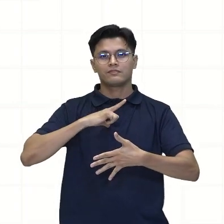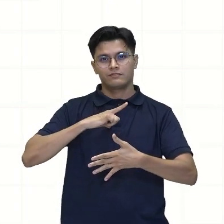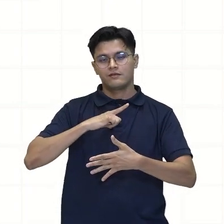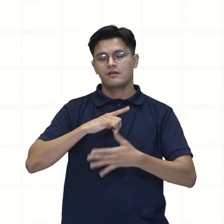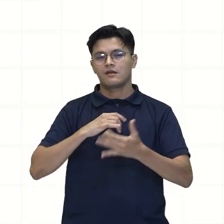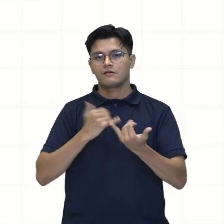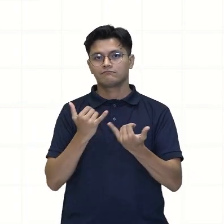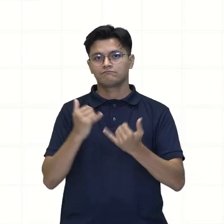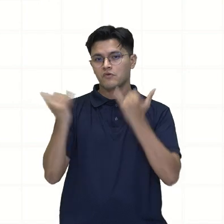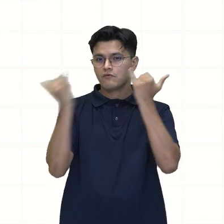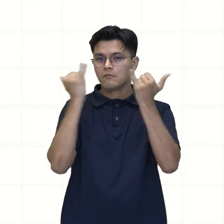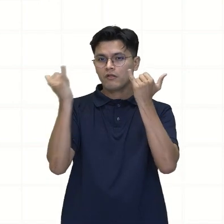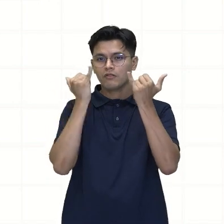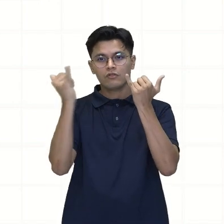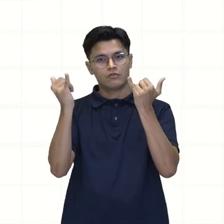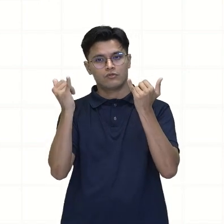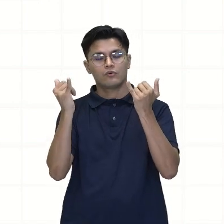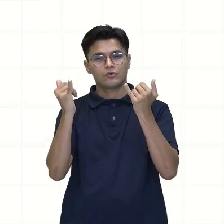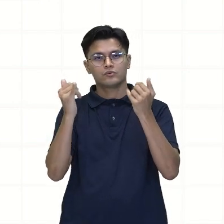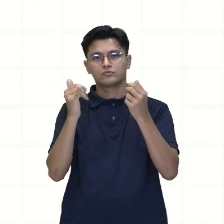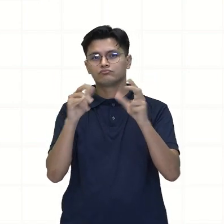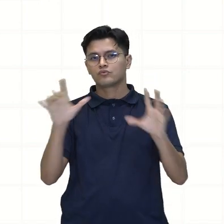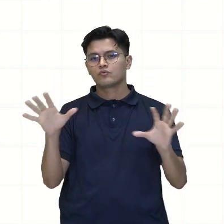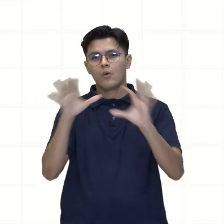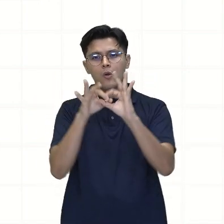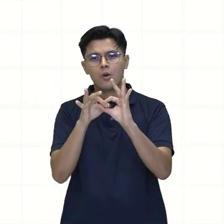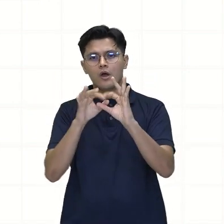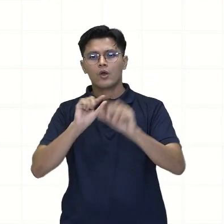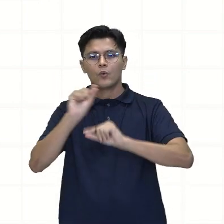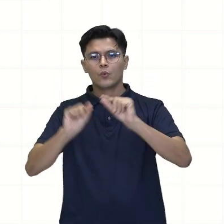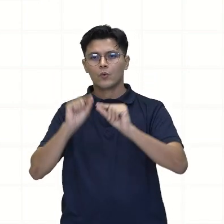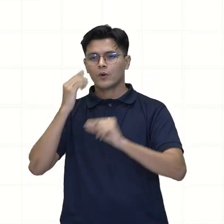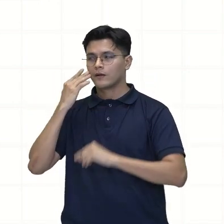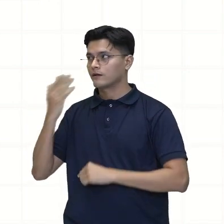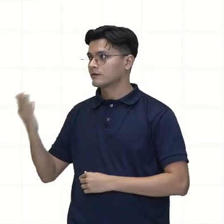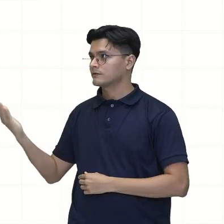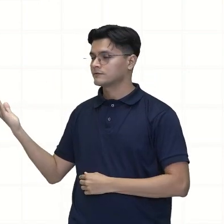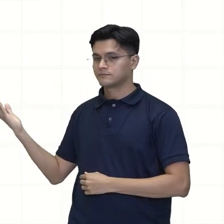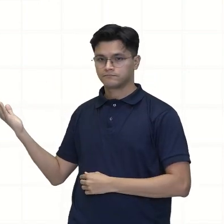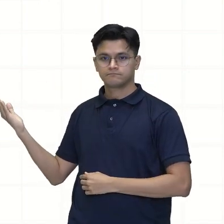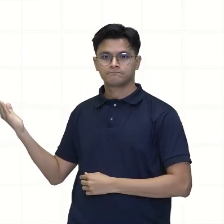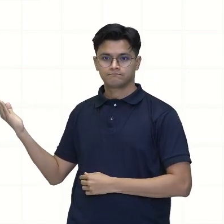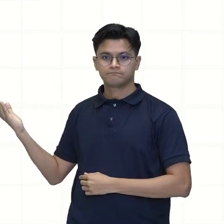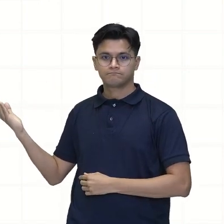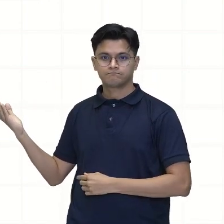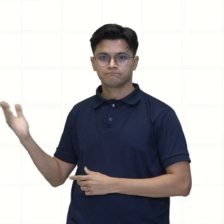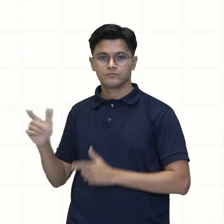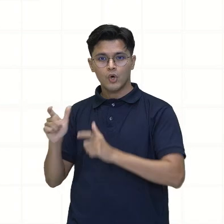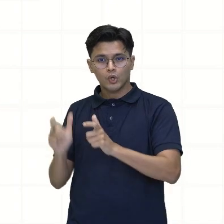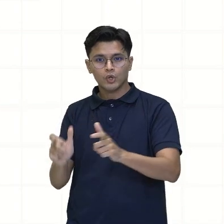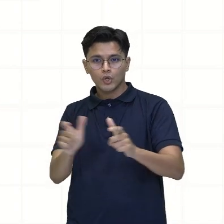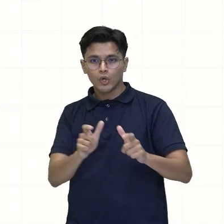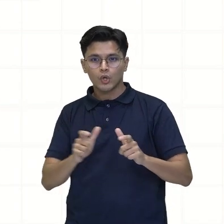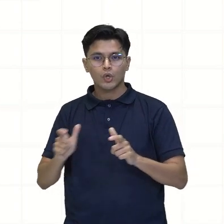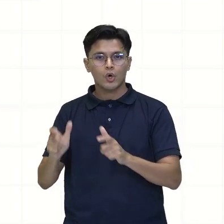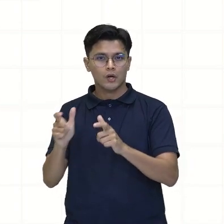à questão do... Ele traz essas informações relacionadas aos